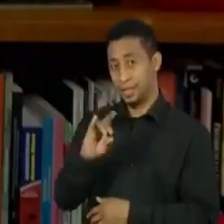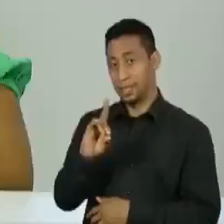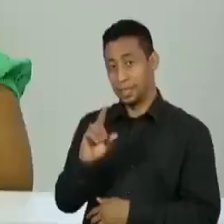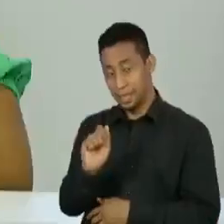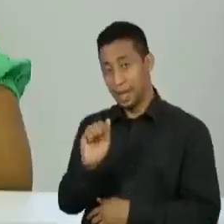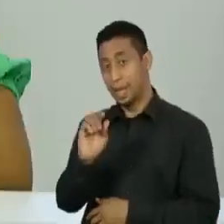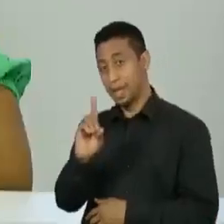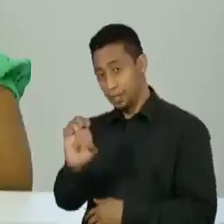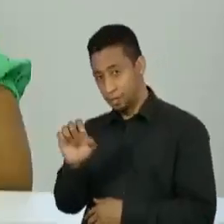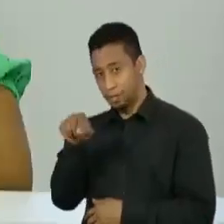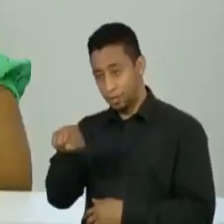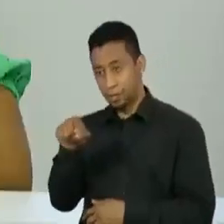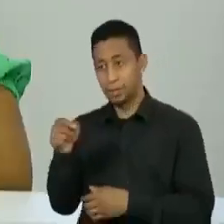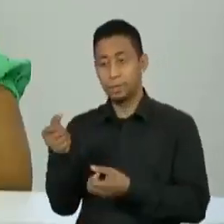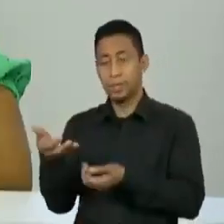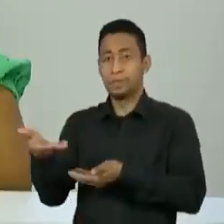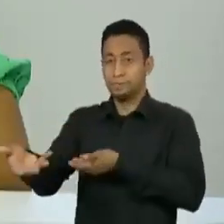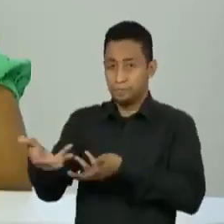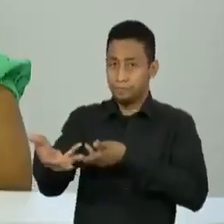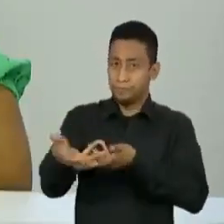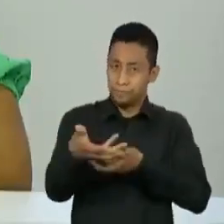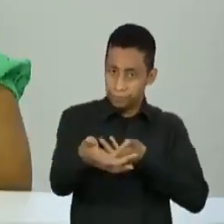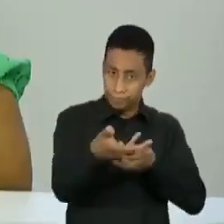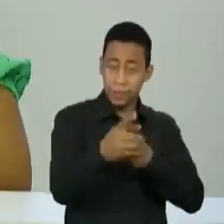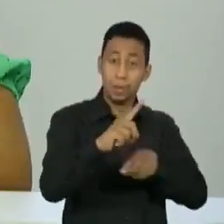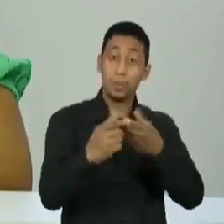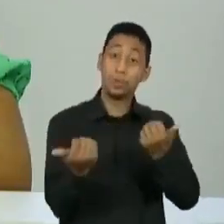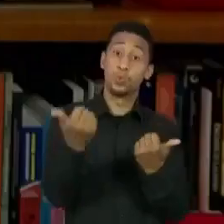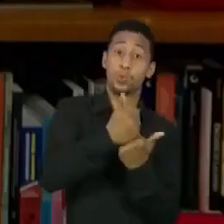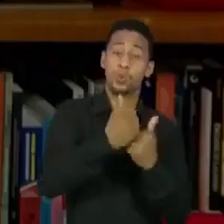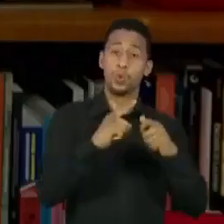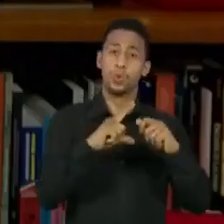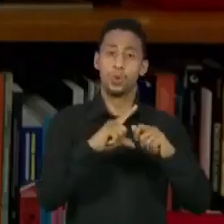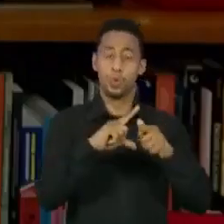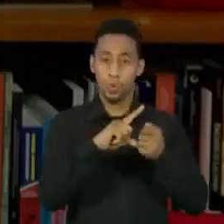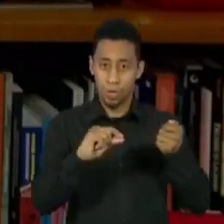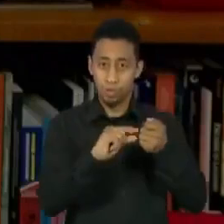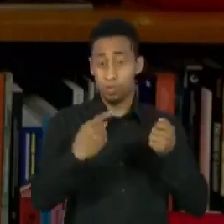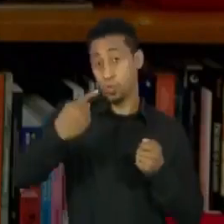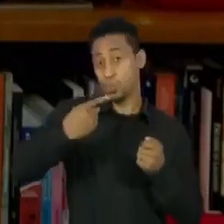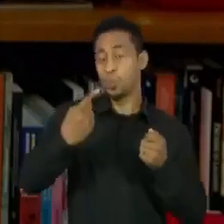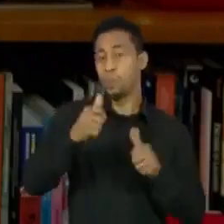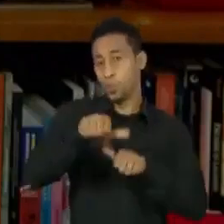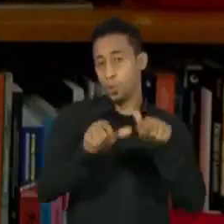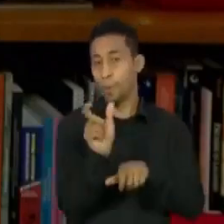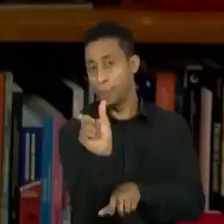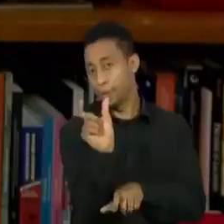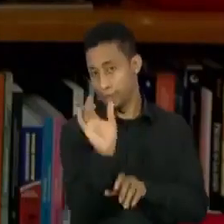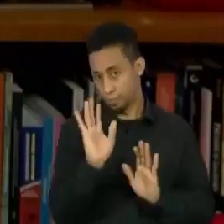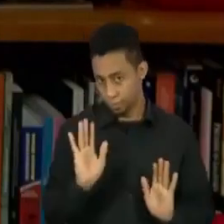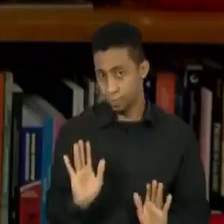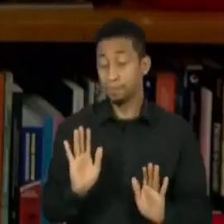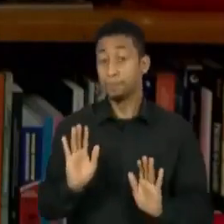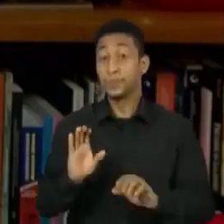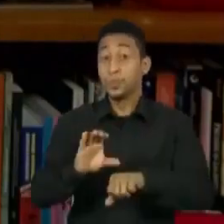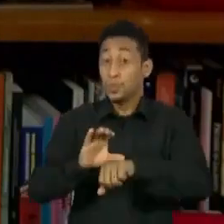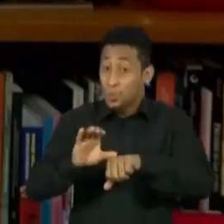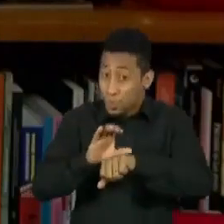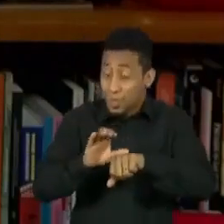terceiro número um construir uma sociedade livre Justa e solidária se O constitucionalismo Liberal